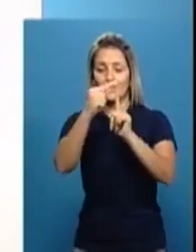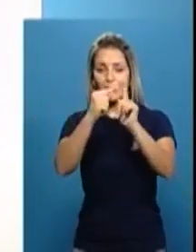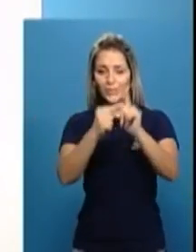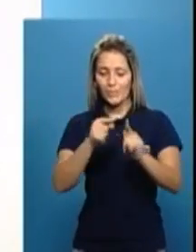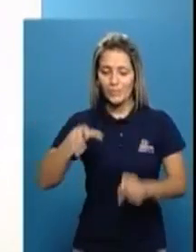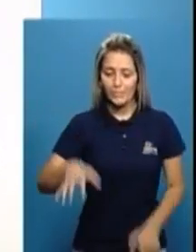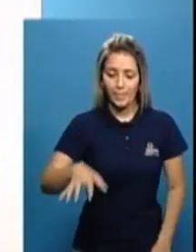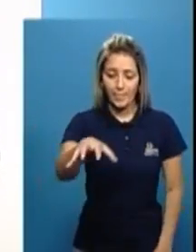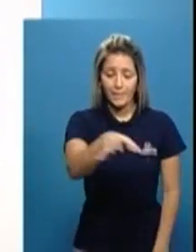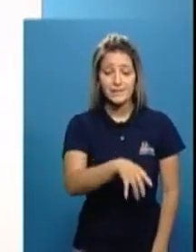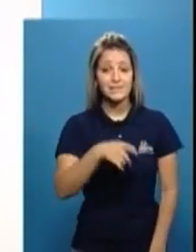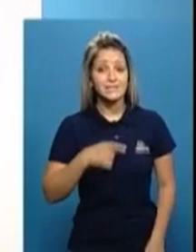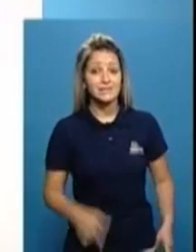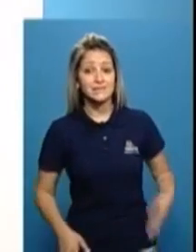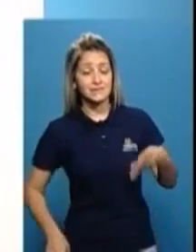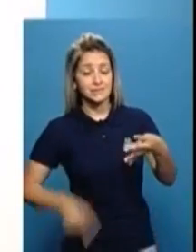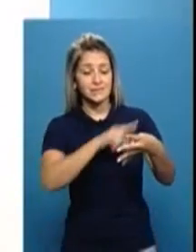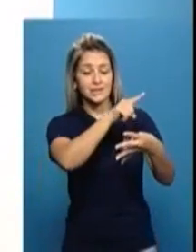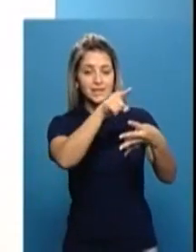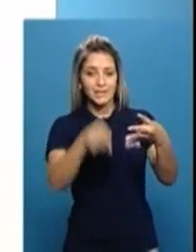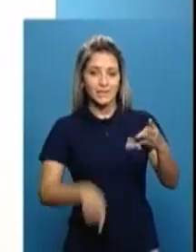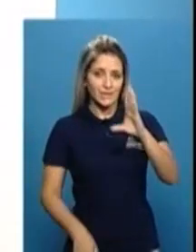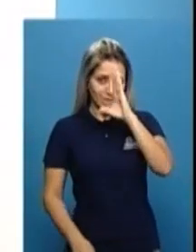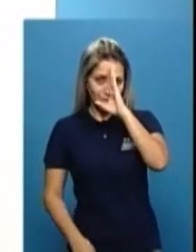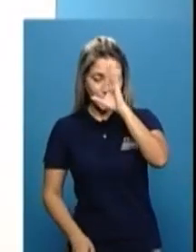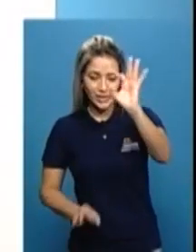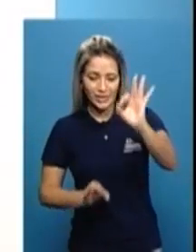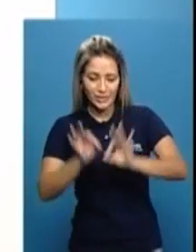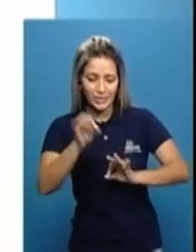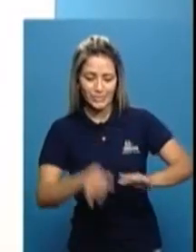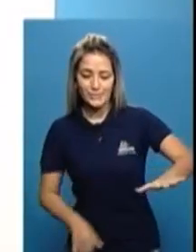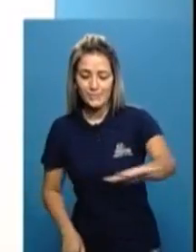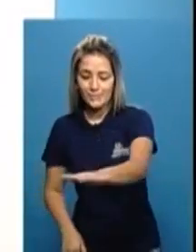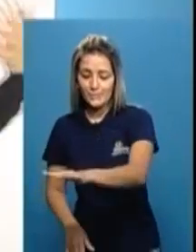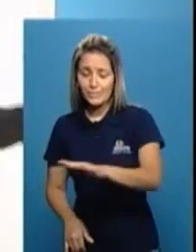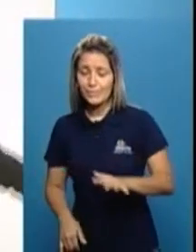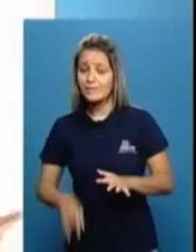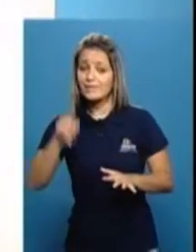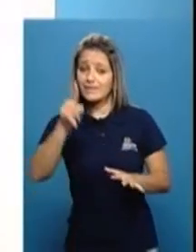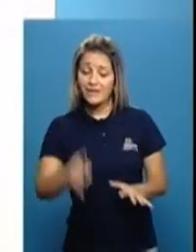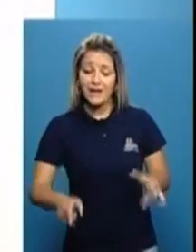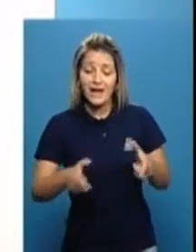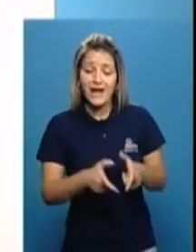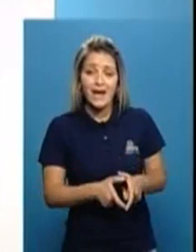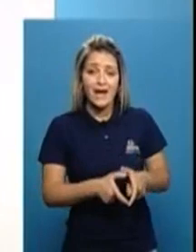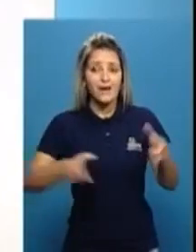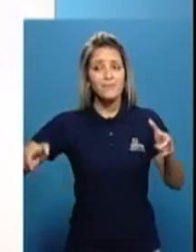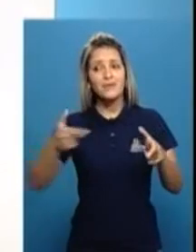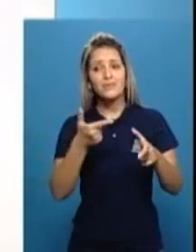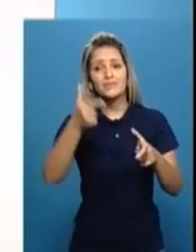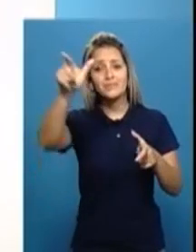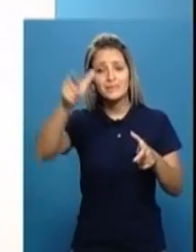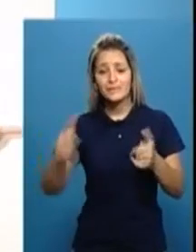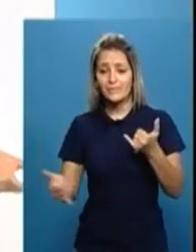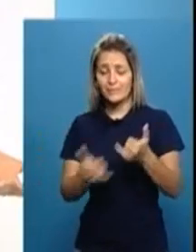Existem 4 tipos principais de arranjo físico, dos quais a maioria dos demais arranjos se derivam.